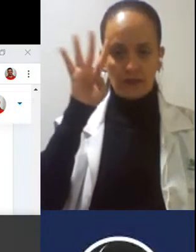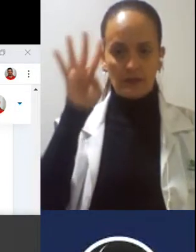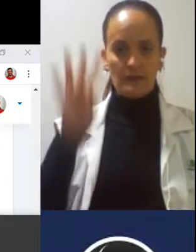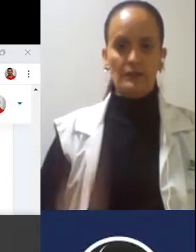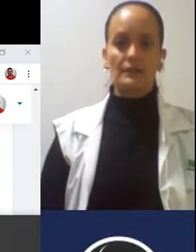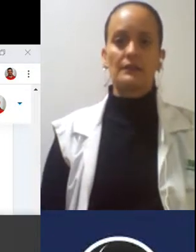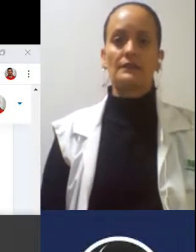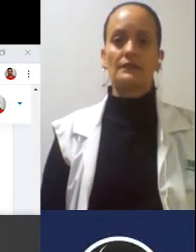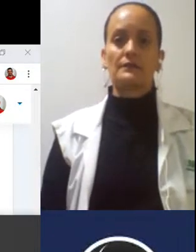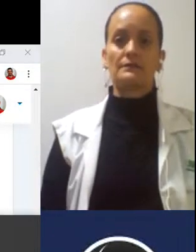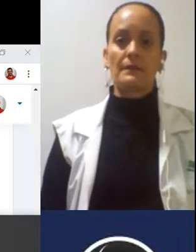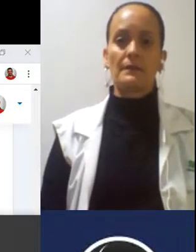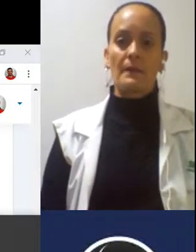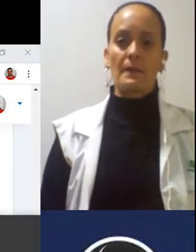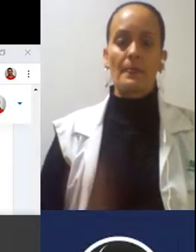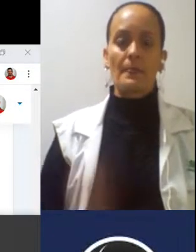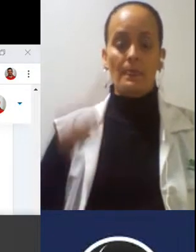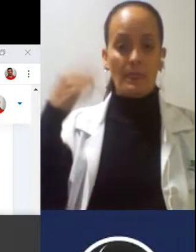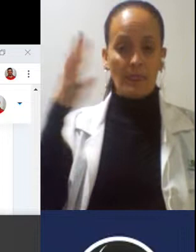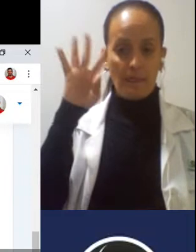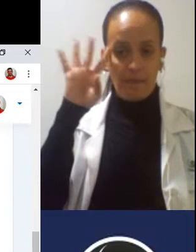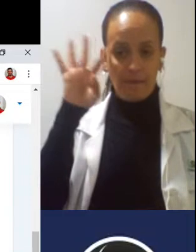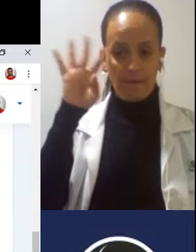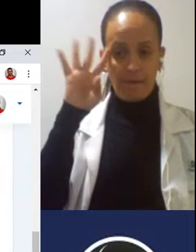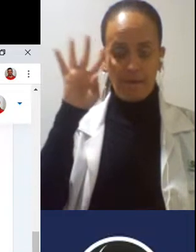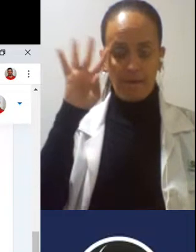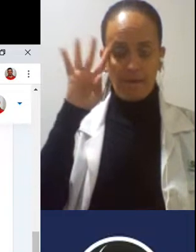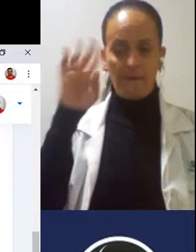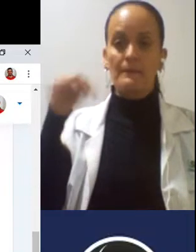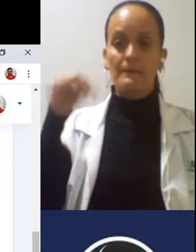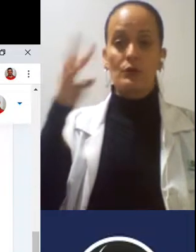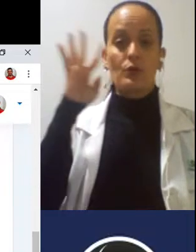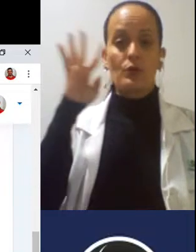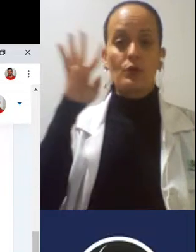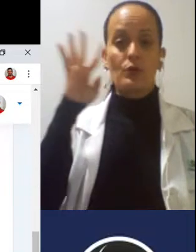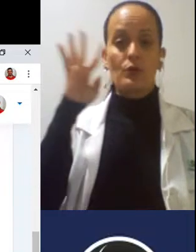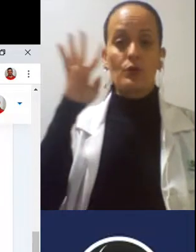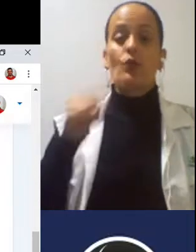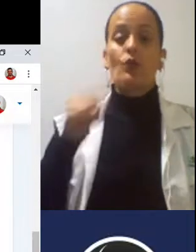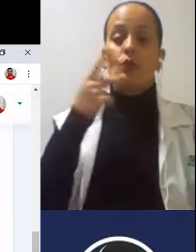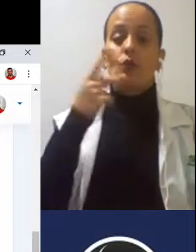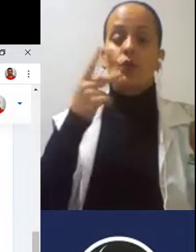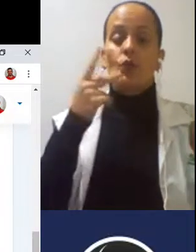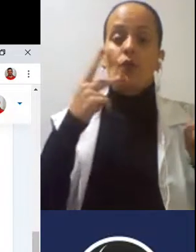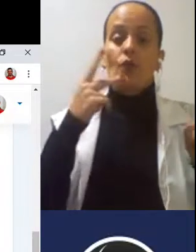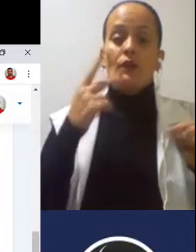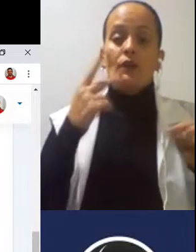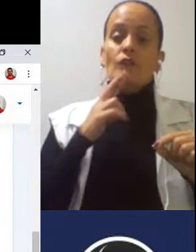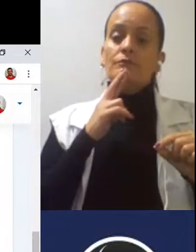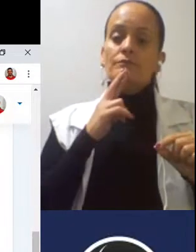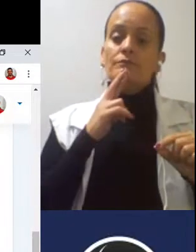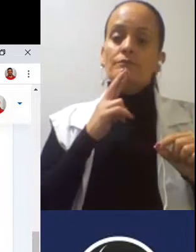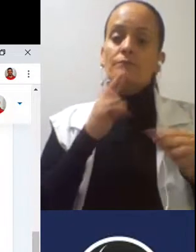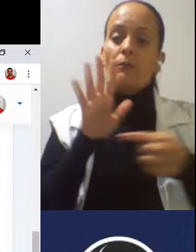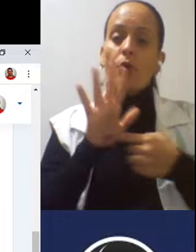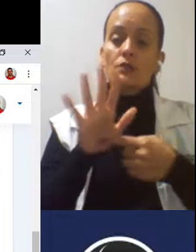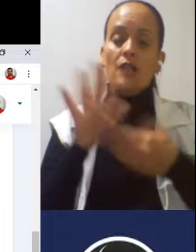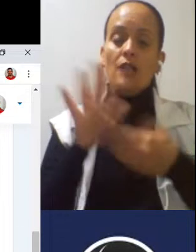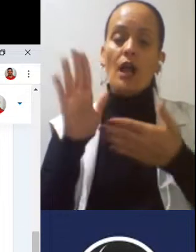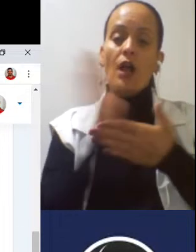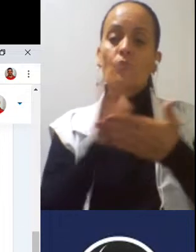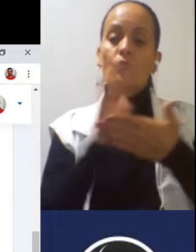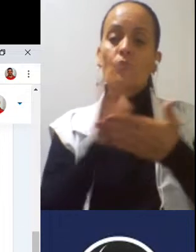dia 6, então, vai ser na próxima quarta-feira. Então, na próxima quarta, eu vou resolver com vocês alguns exemplos, analisar alguns circuitos e